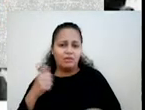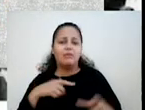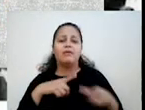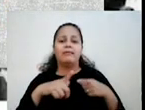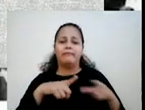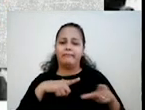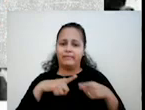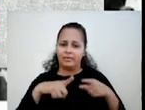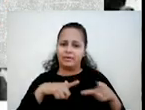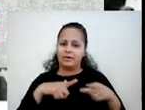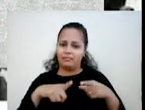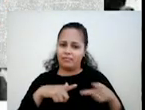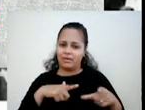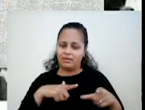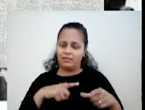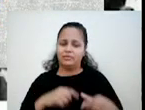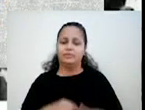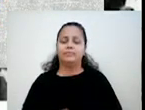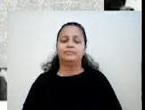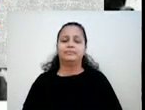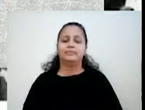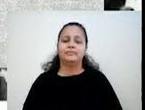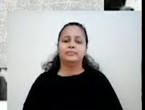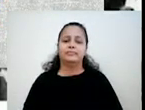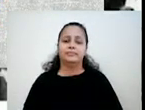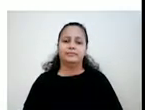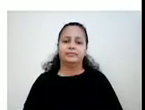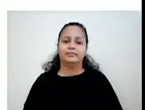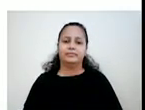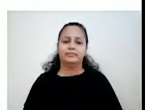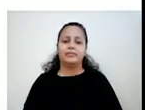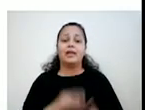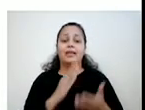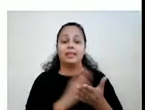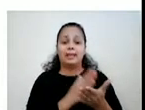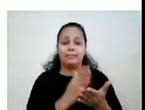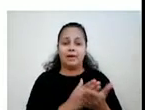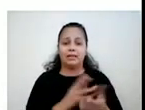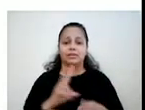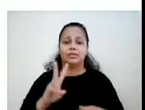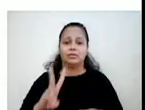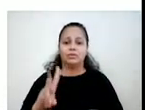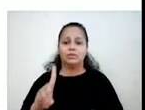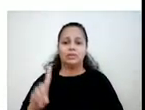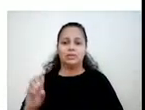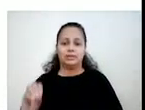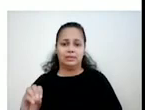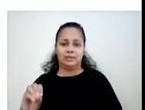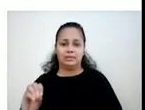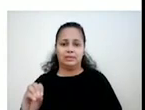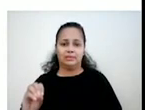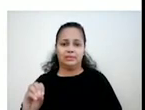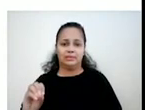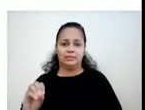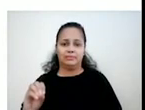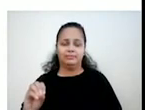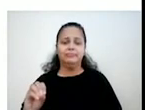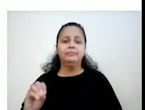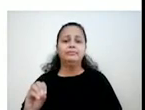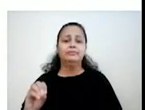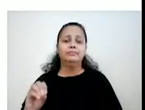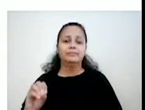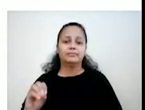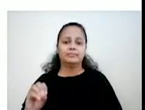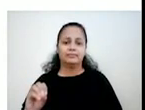trabalho. Né? Então eles tinham uma causa em comum. Pessoal, na página 210,